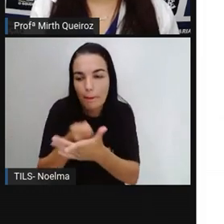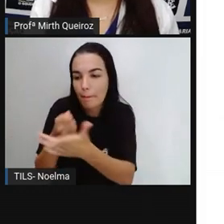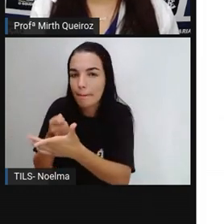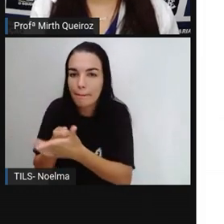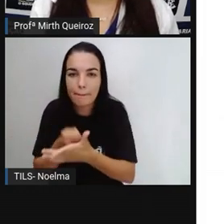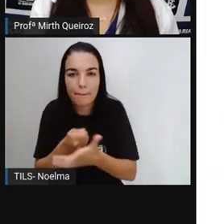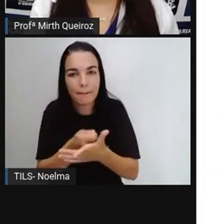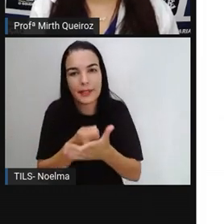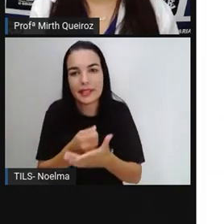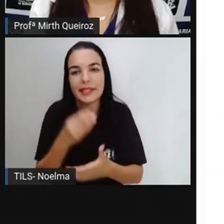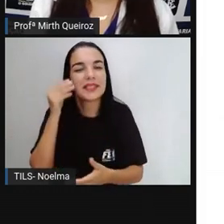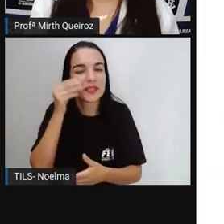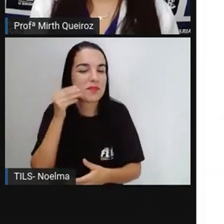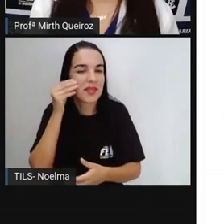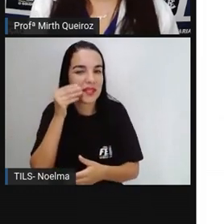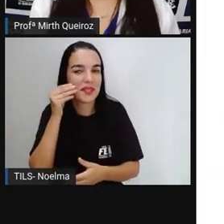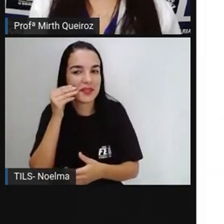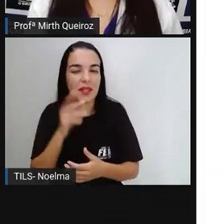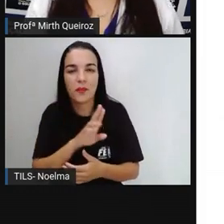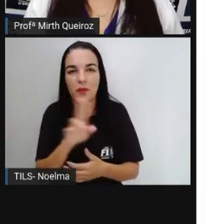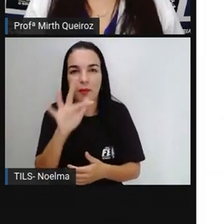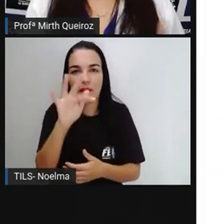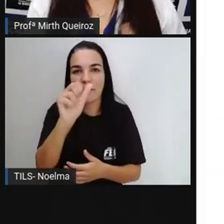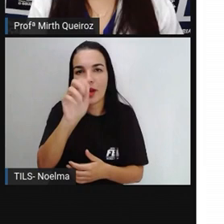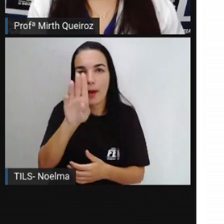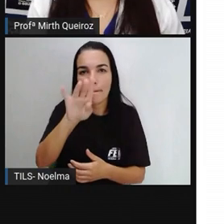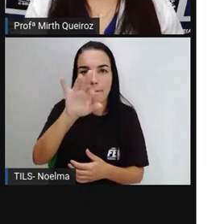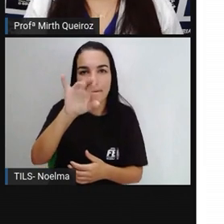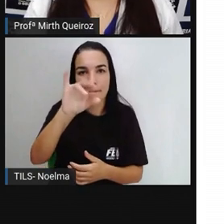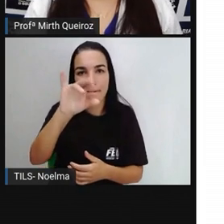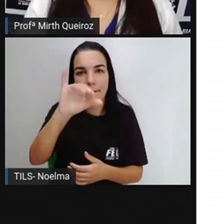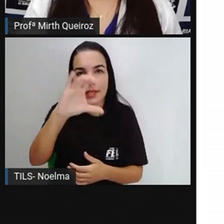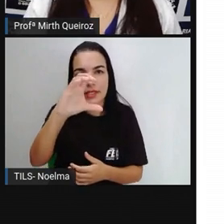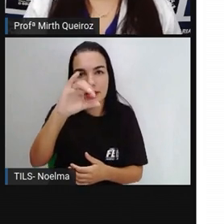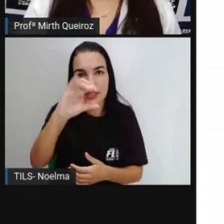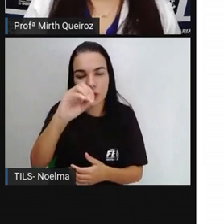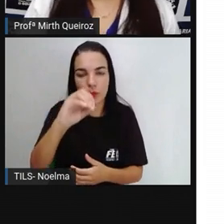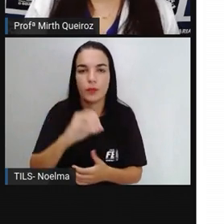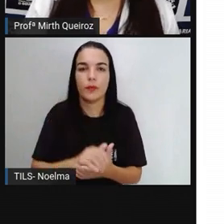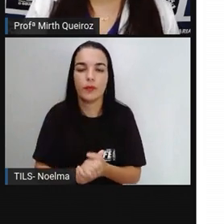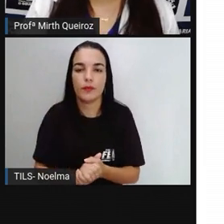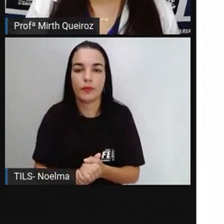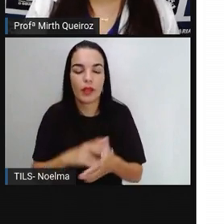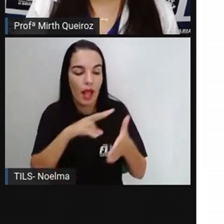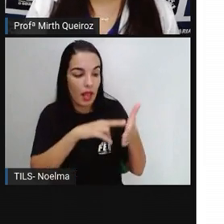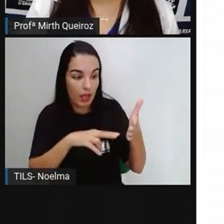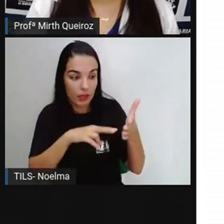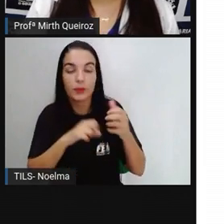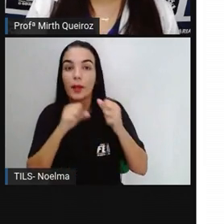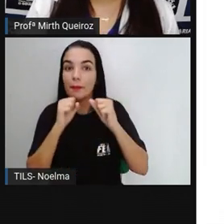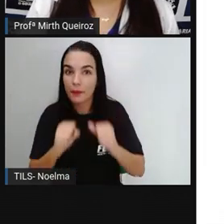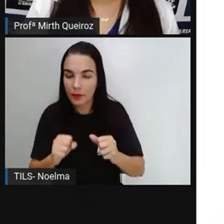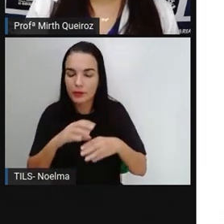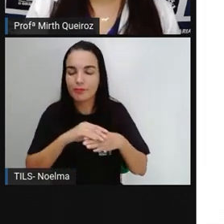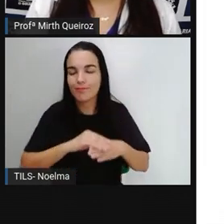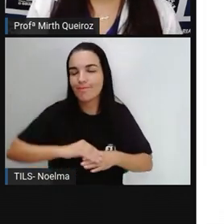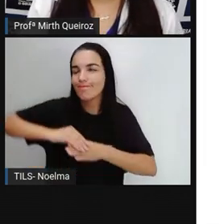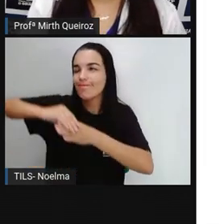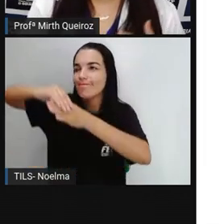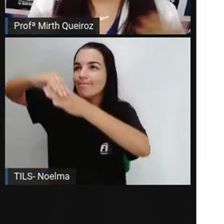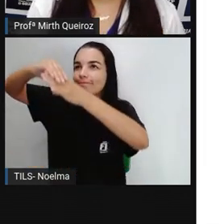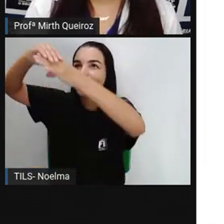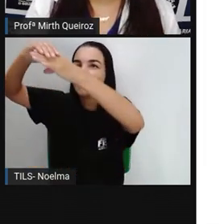essa experiência. Fabrício Santos. A leitura ela pode nos levar para qualquer lugar que a gente queira,